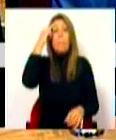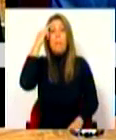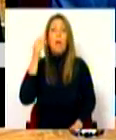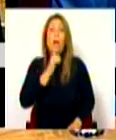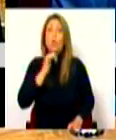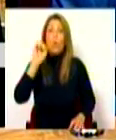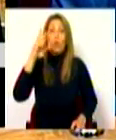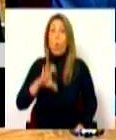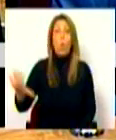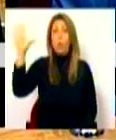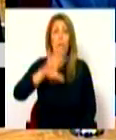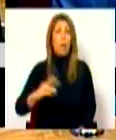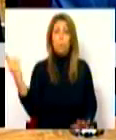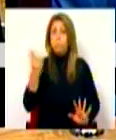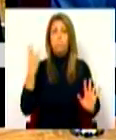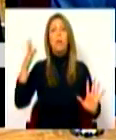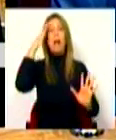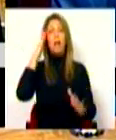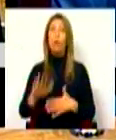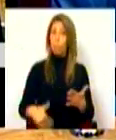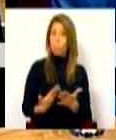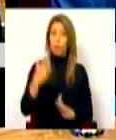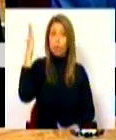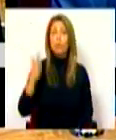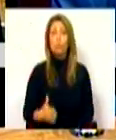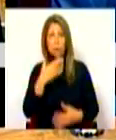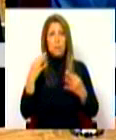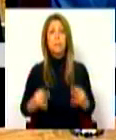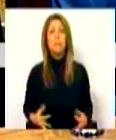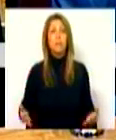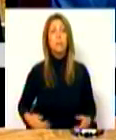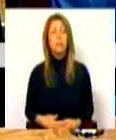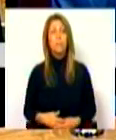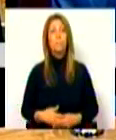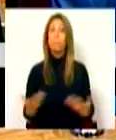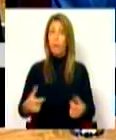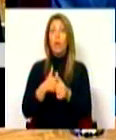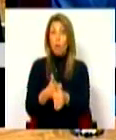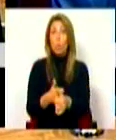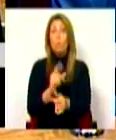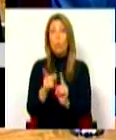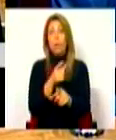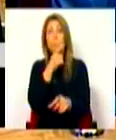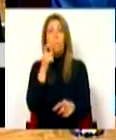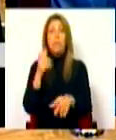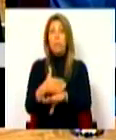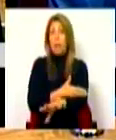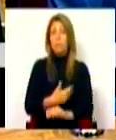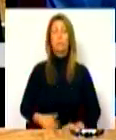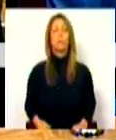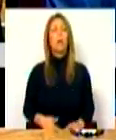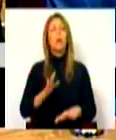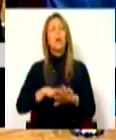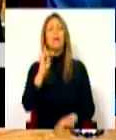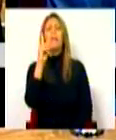continente, entendem que esta é uma proposta justa e é uma proposta que cumpre aquilo que foi prometido. Por último, em relação ao